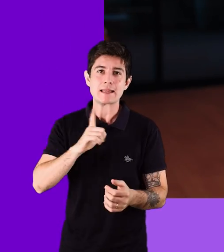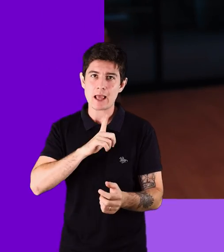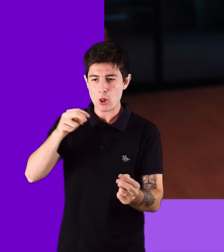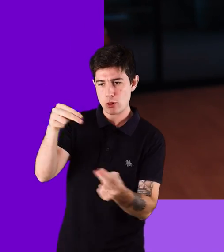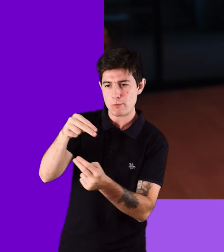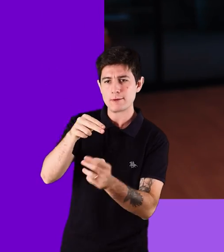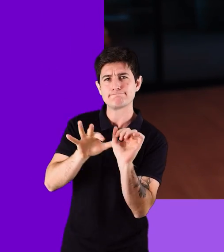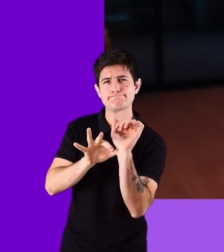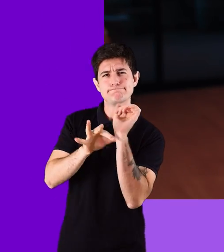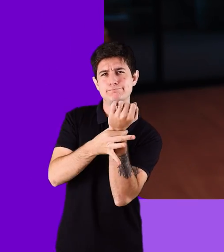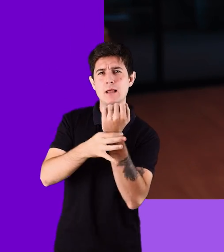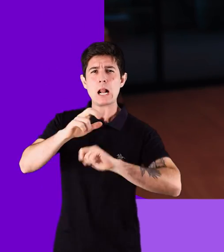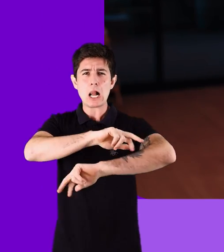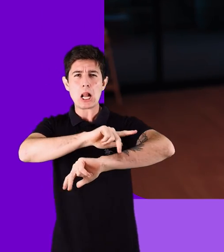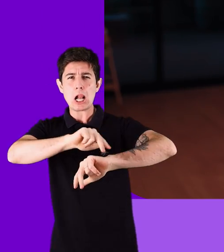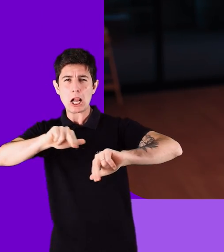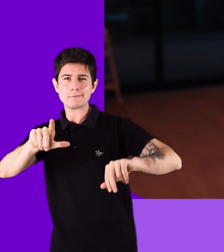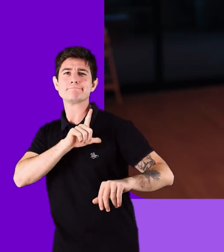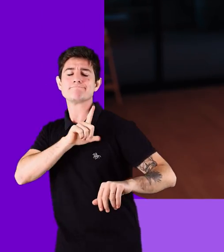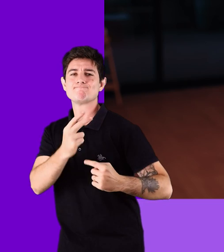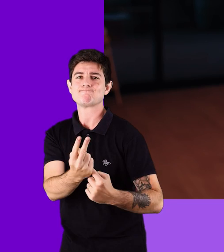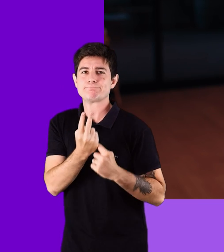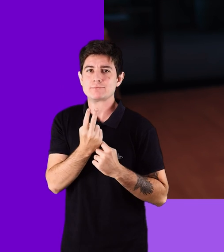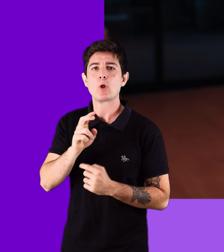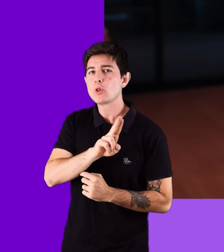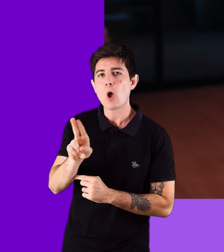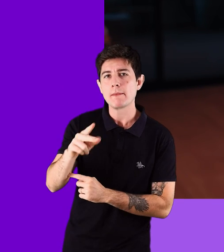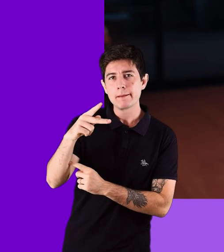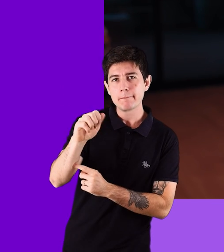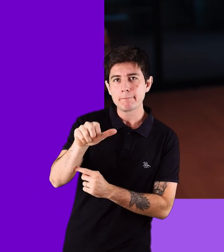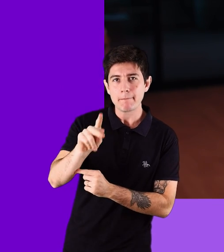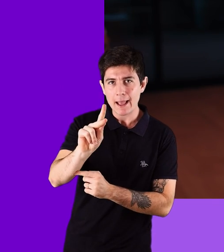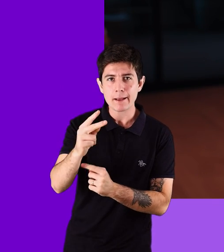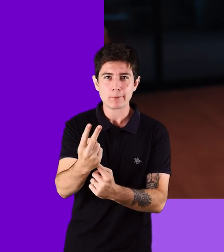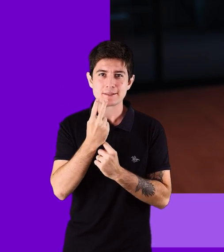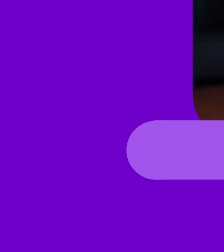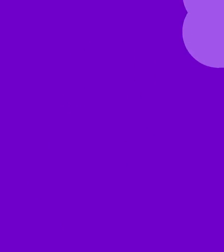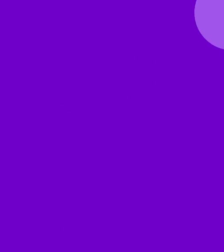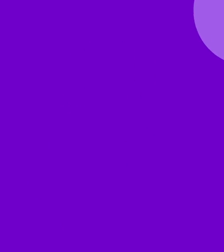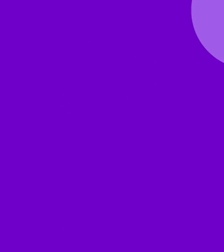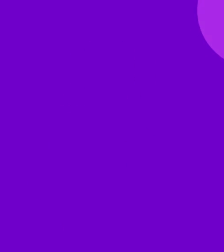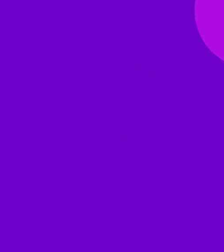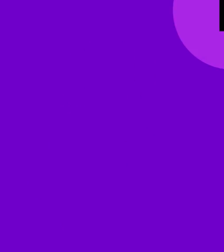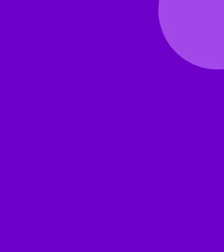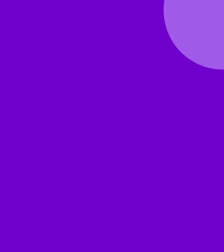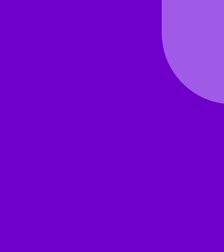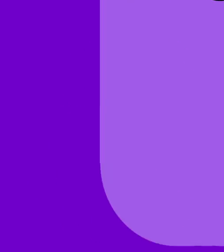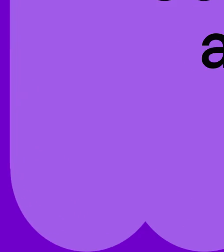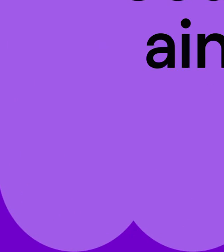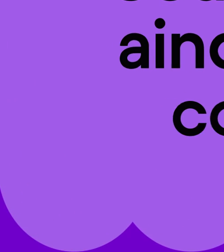série de sistemas de segurança que funcionam de forma coordenada no aplicativo. O conjunto dele se chama Pack de Proteção.